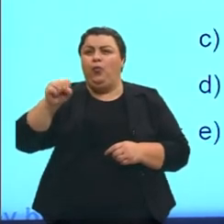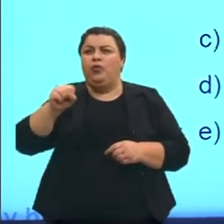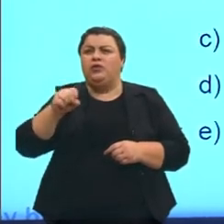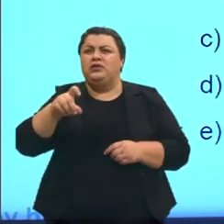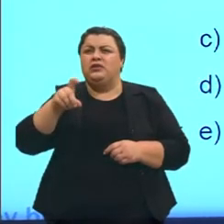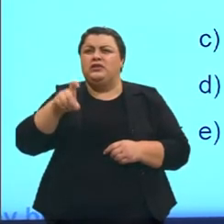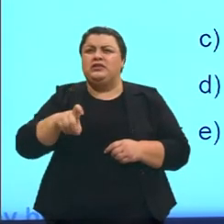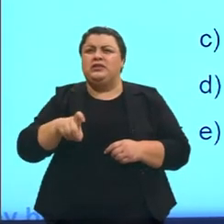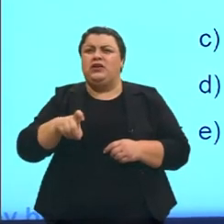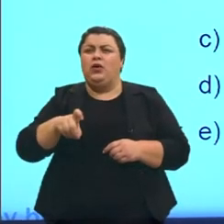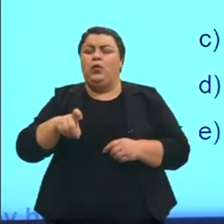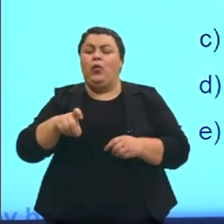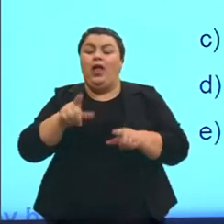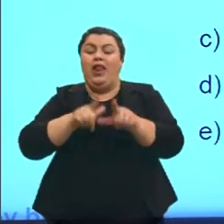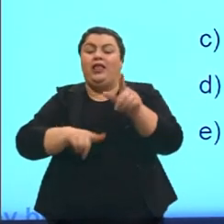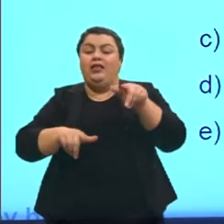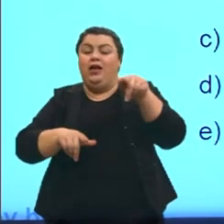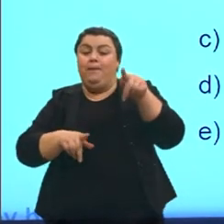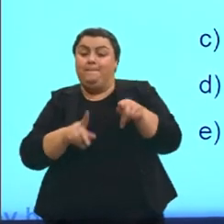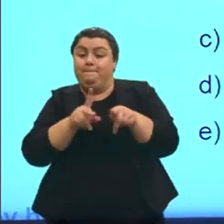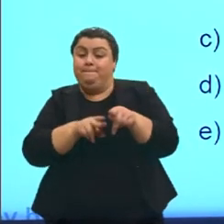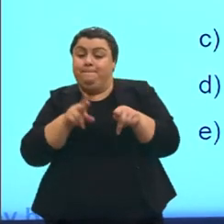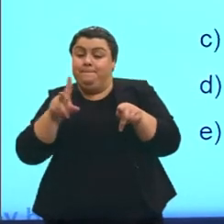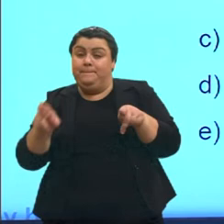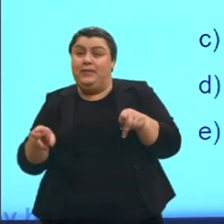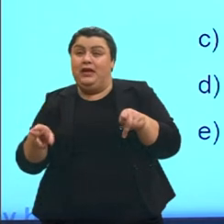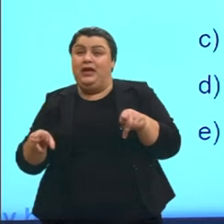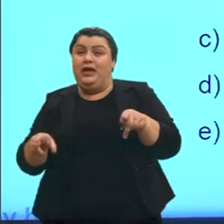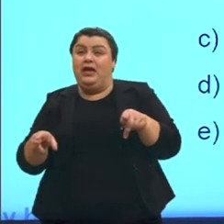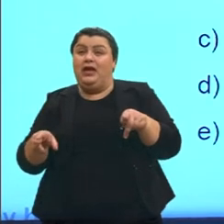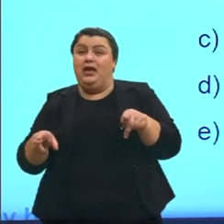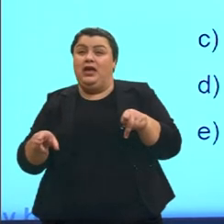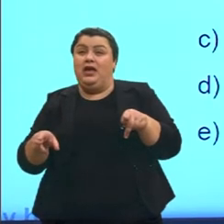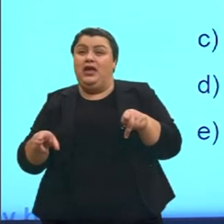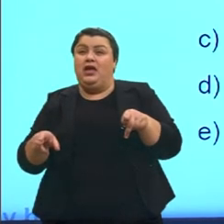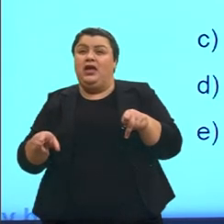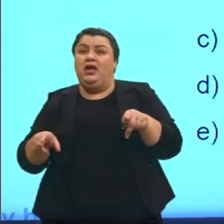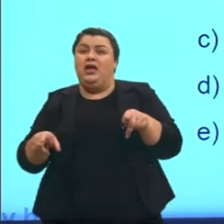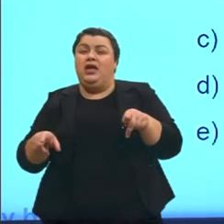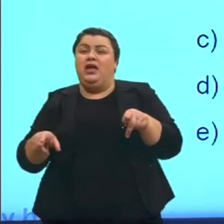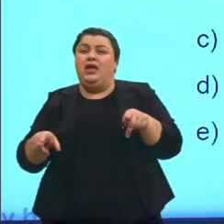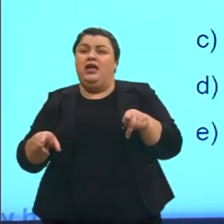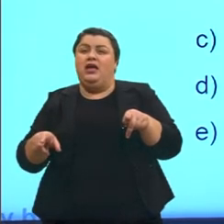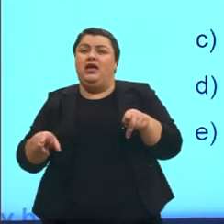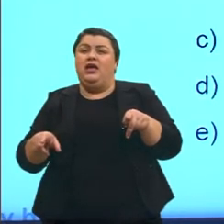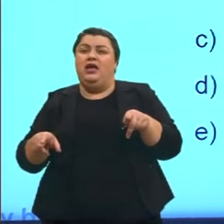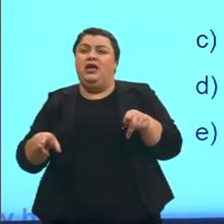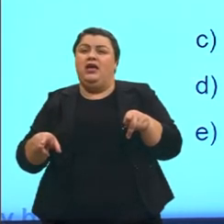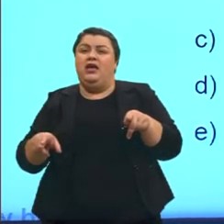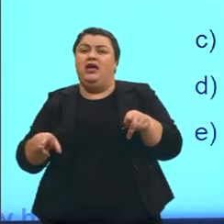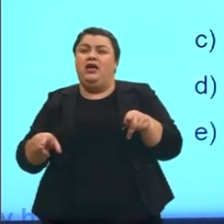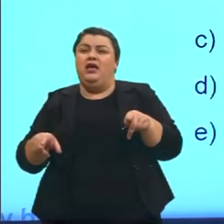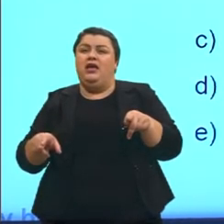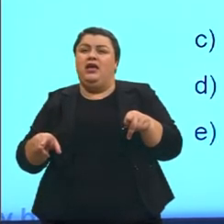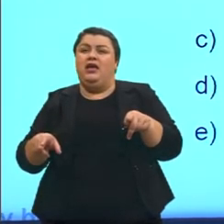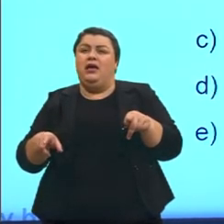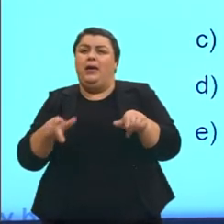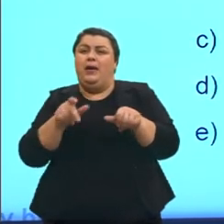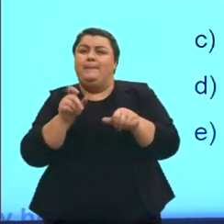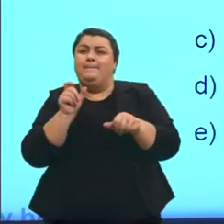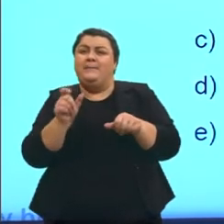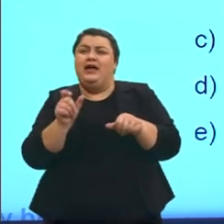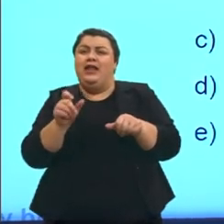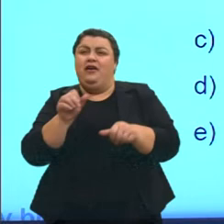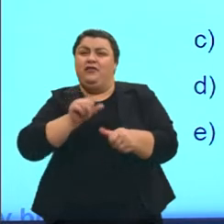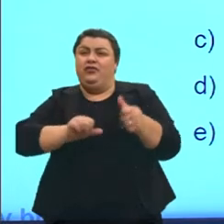isótopos é com P então aí sobra O que é o mesmo número de massa né é invertida que essas duas palavrinhas